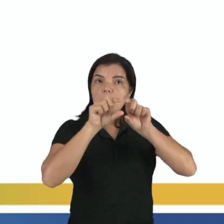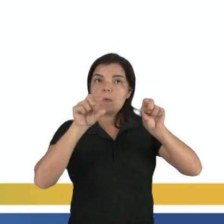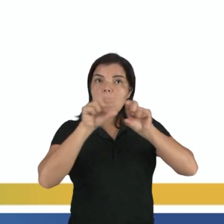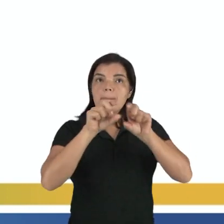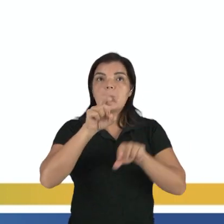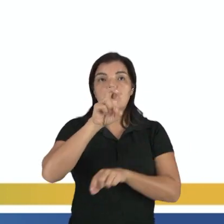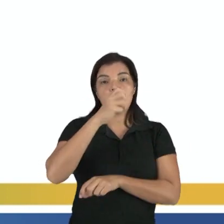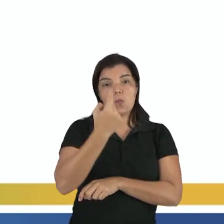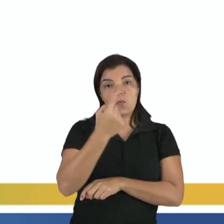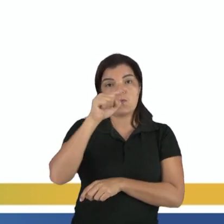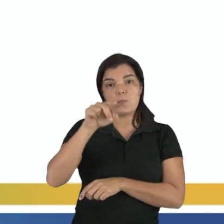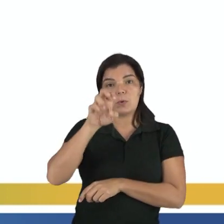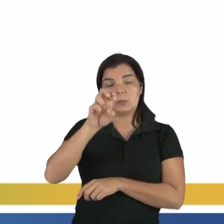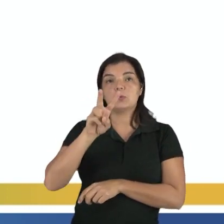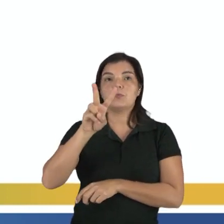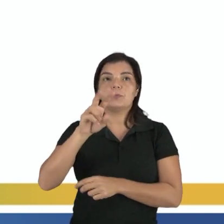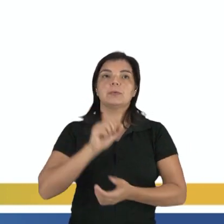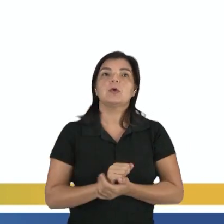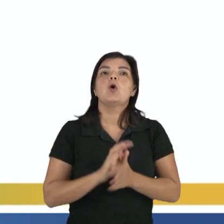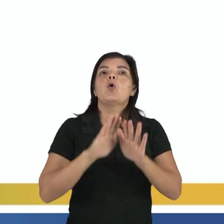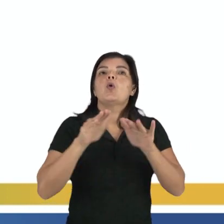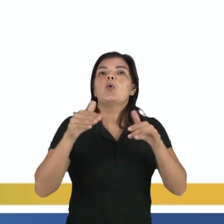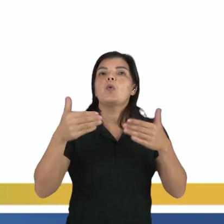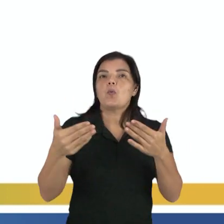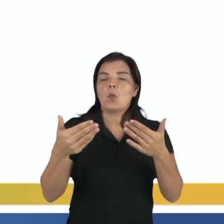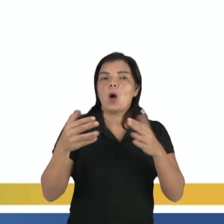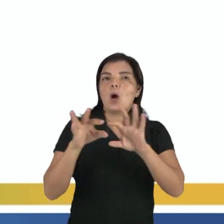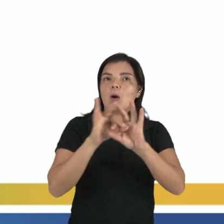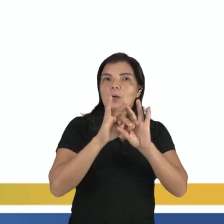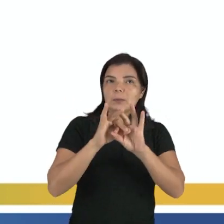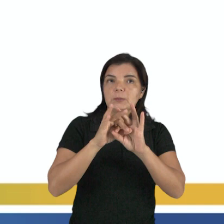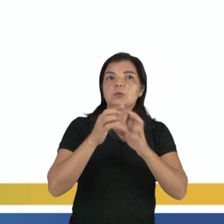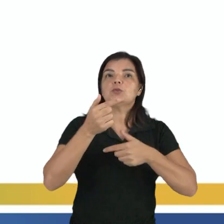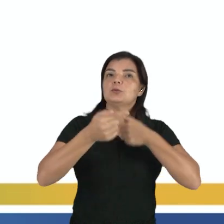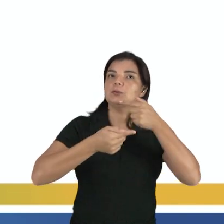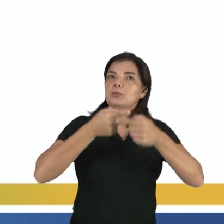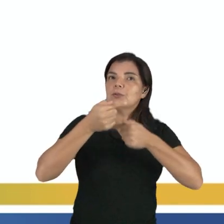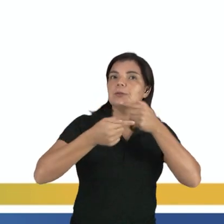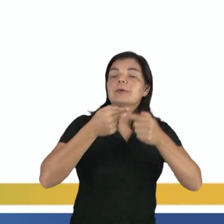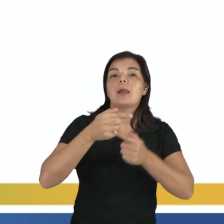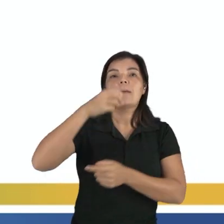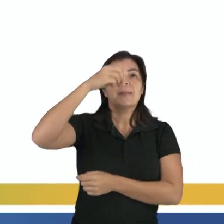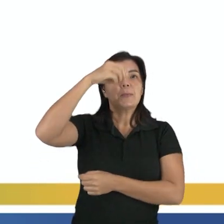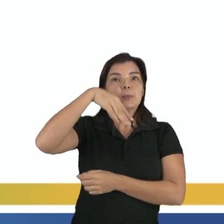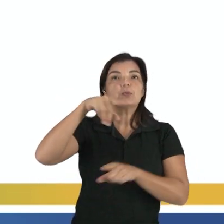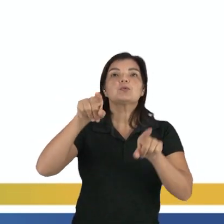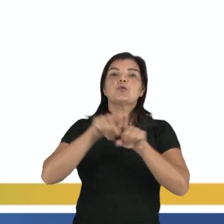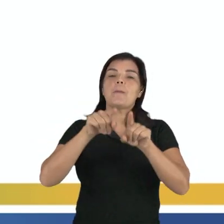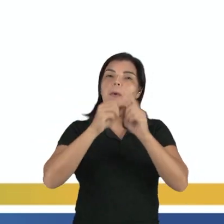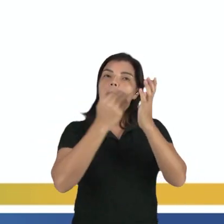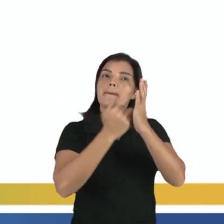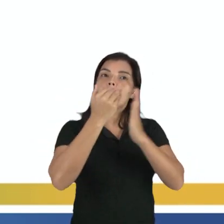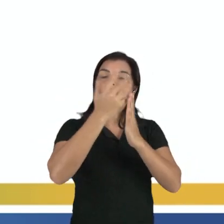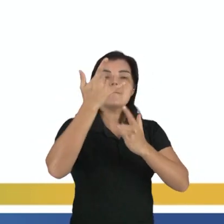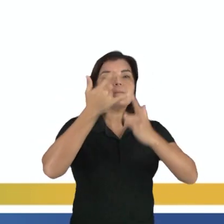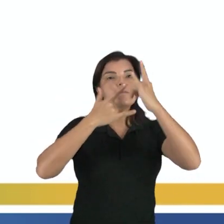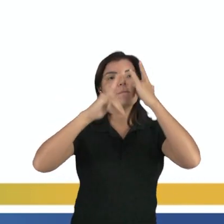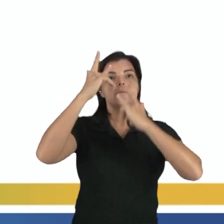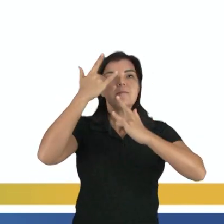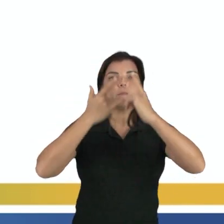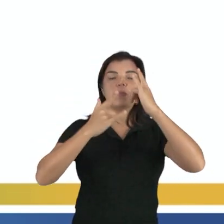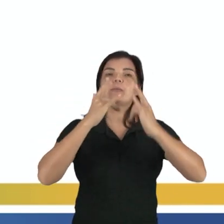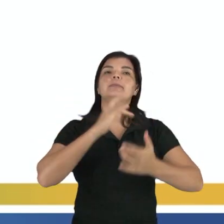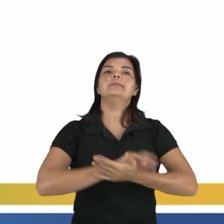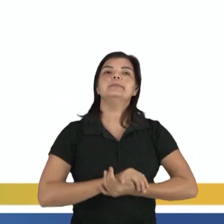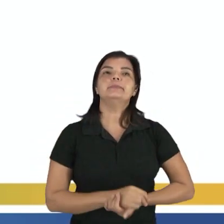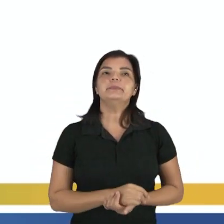de 1,5 volts cada qual a associação de geradores faz com que a lâmpada Produza maior